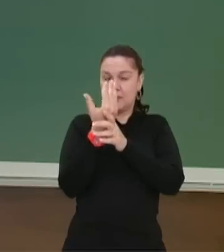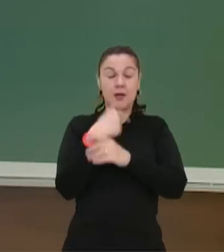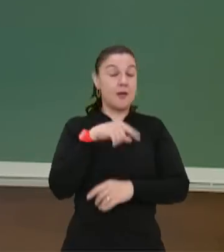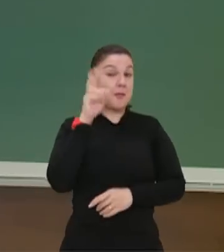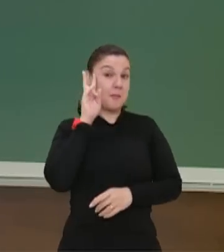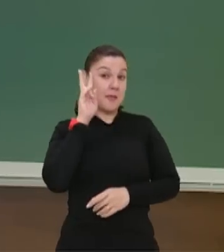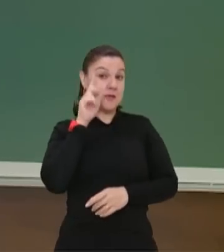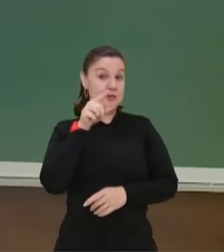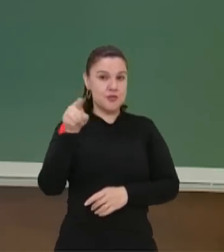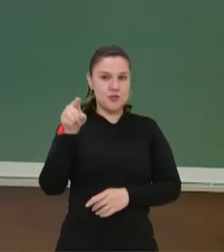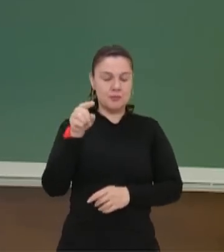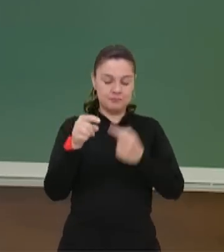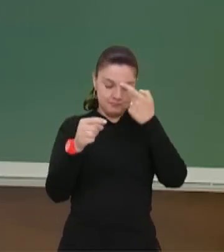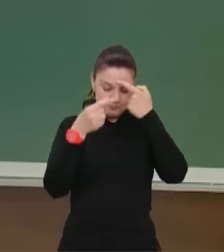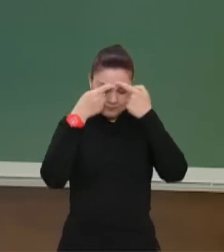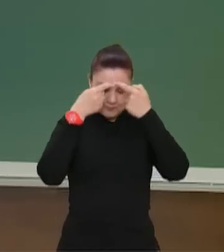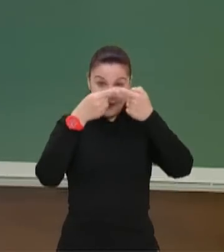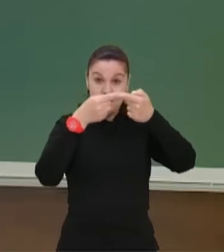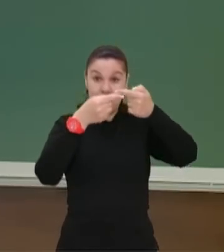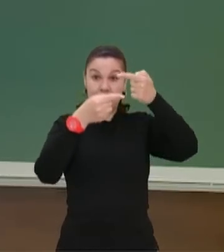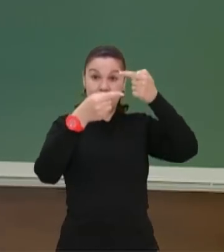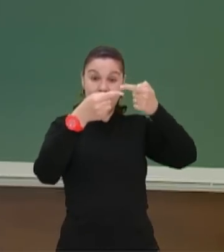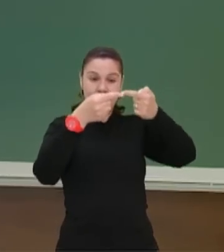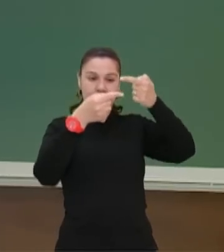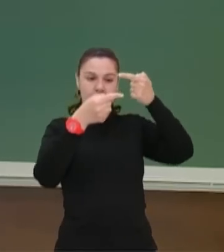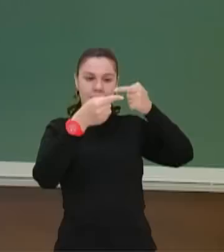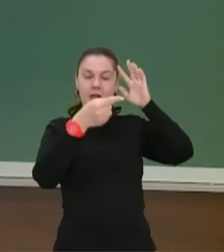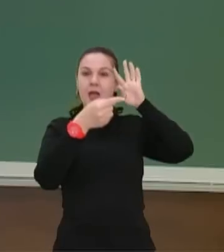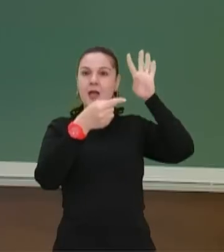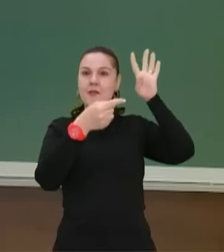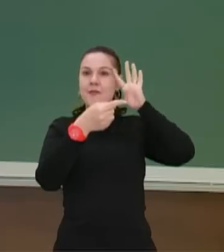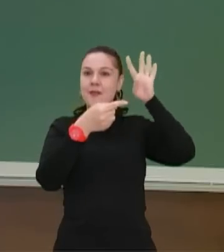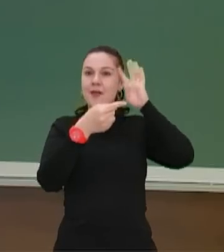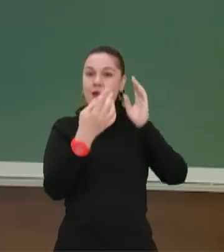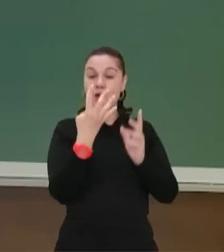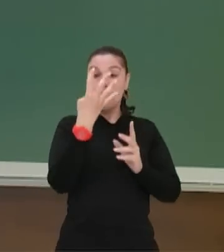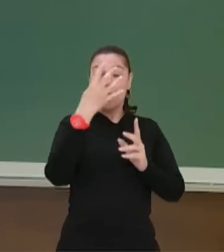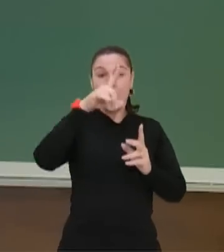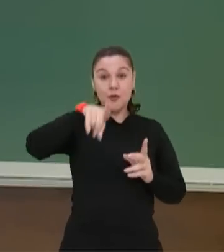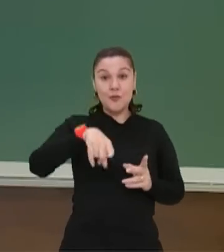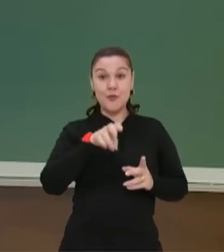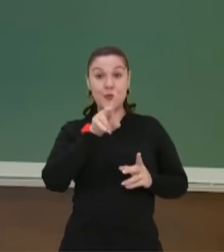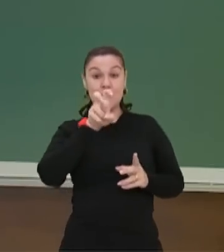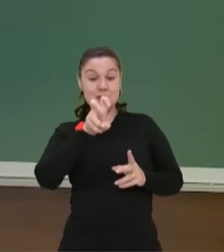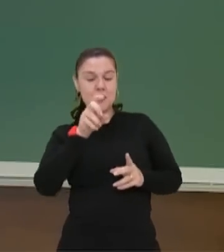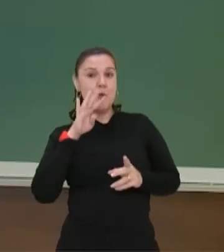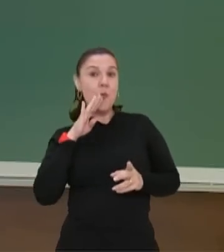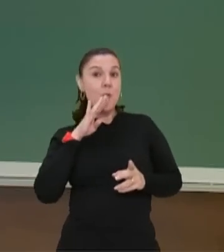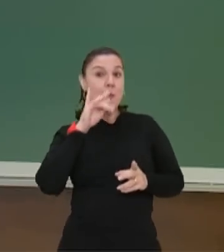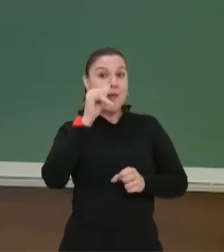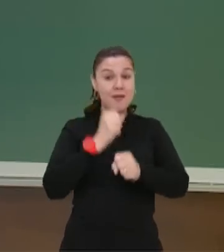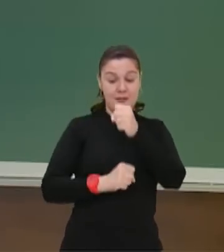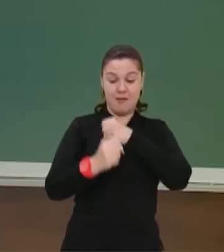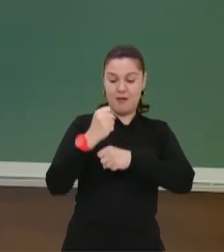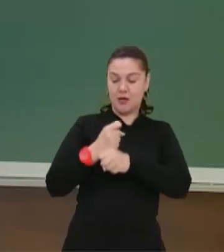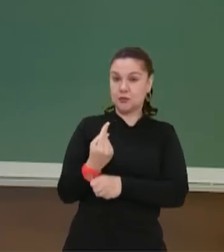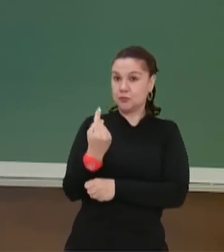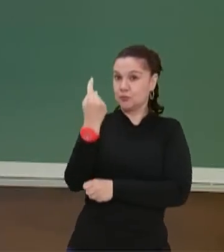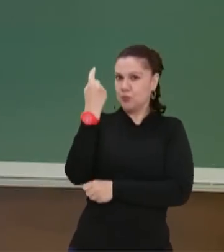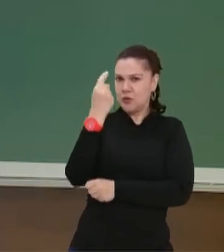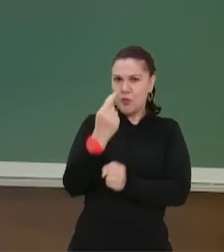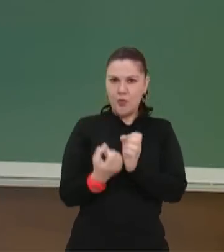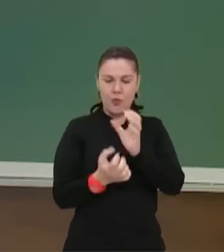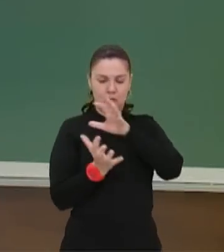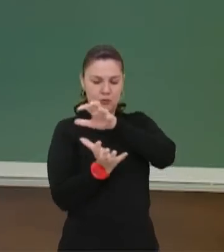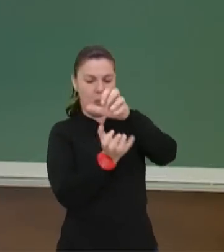a memória de vocês, remetam o pensamento de vocês, imaginem há 4,5 bilhões de anos atrás. Assim que o nosso planeta se formou